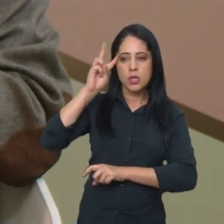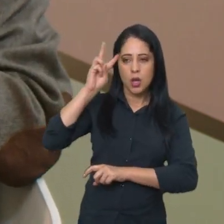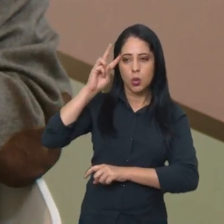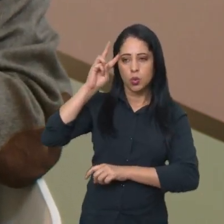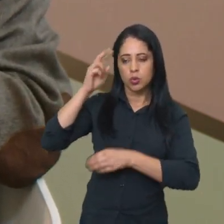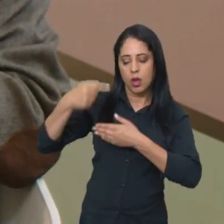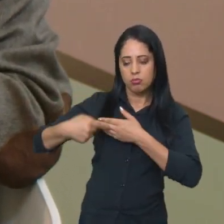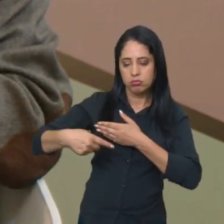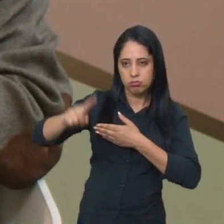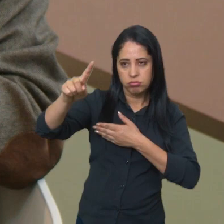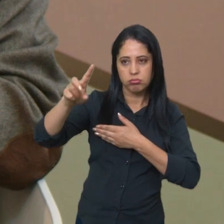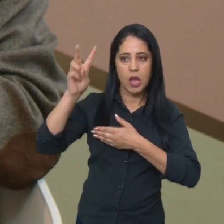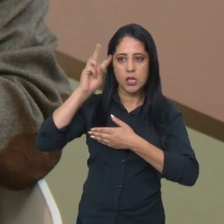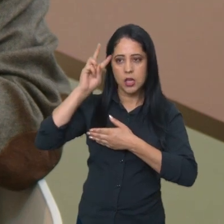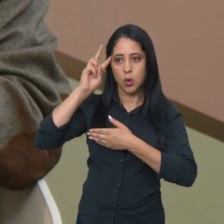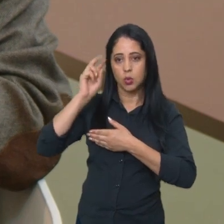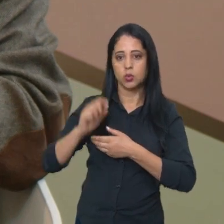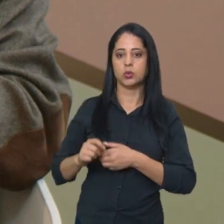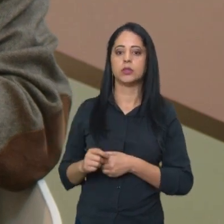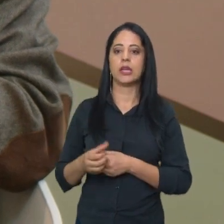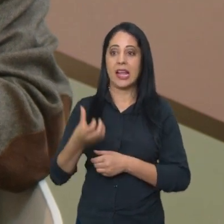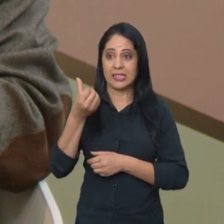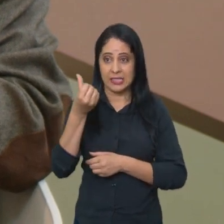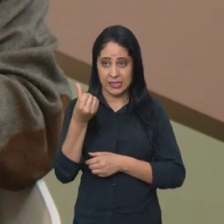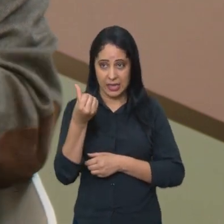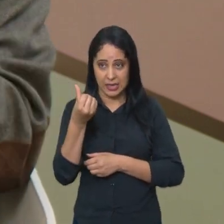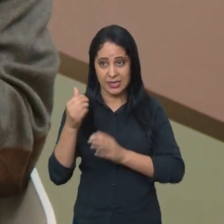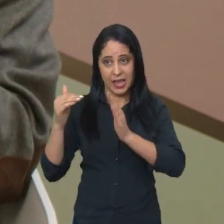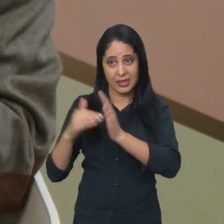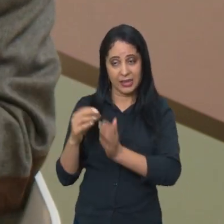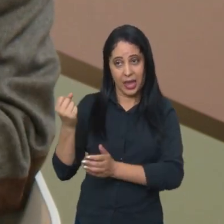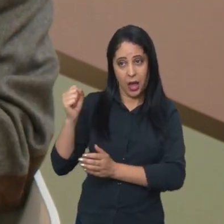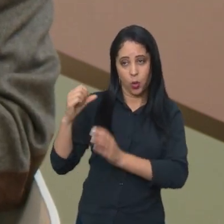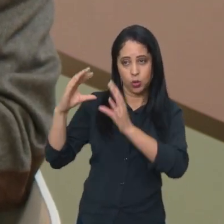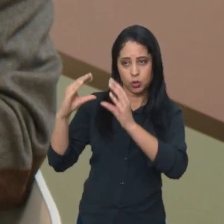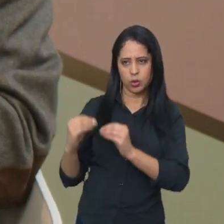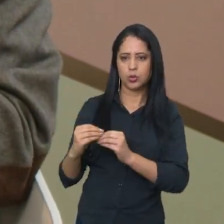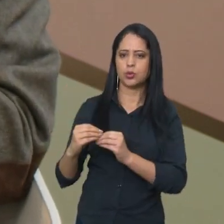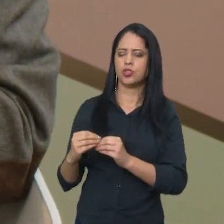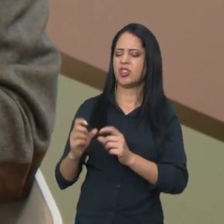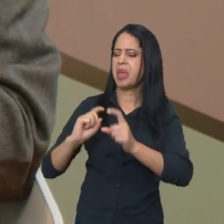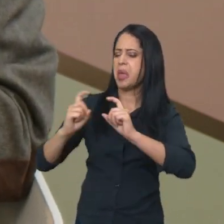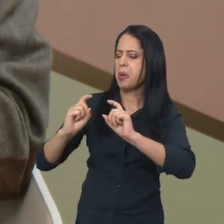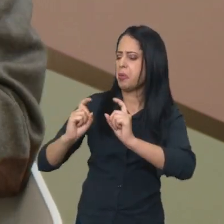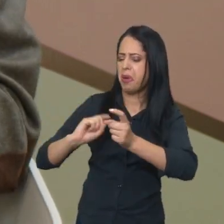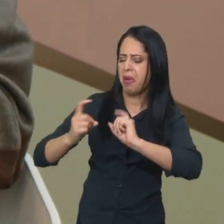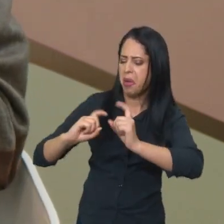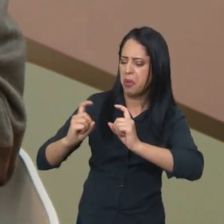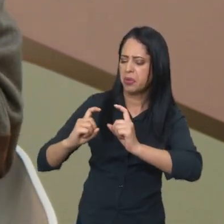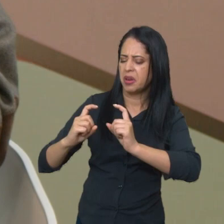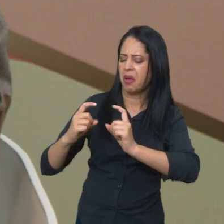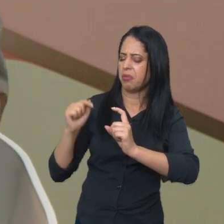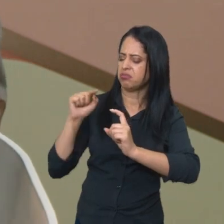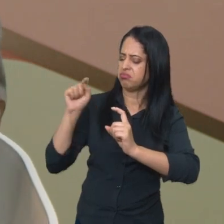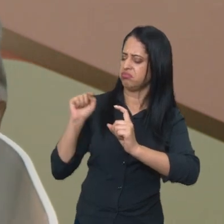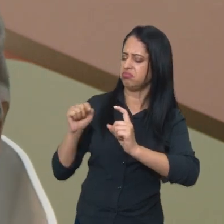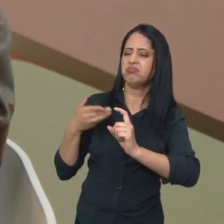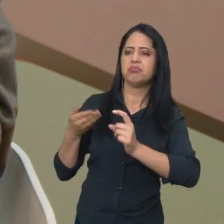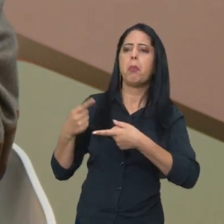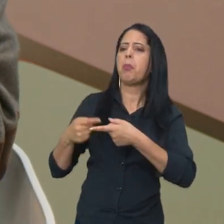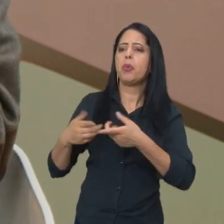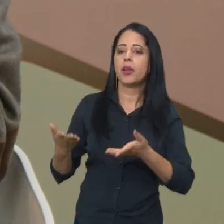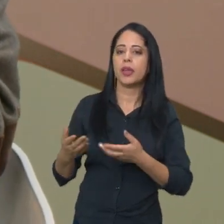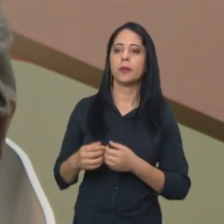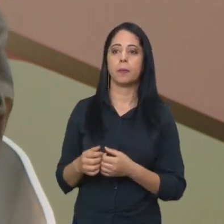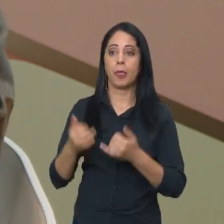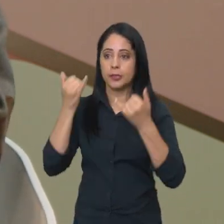segundas-feiras, última segunda-feira do mês, das 6h30 às 8 da noite. Para que serve essa reunião? A reunião ela é ou informativa, o nosso grupo